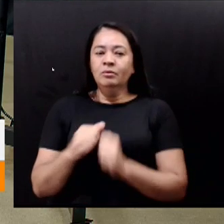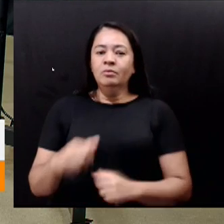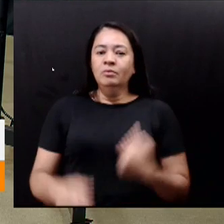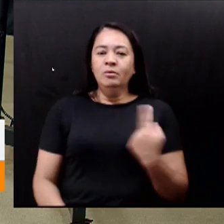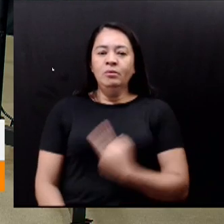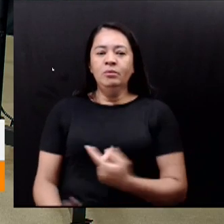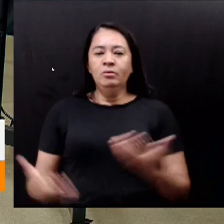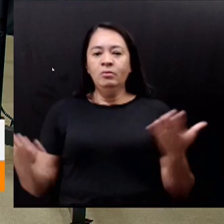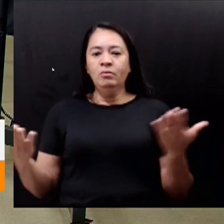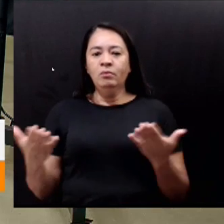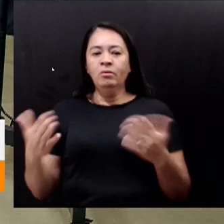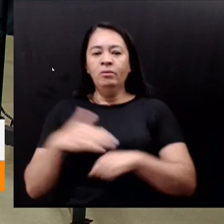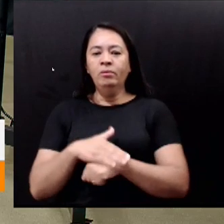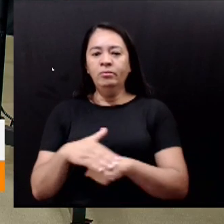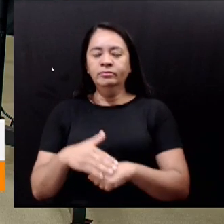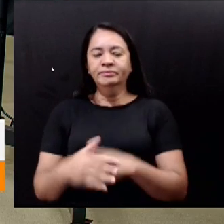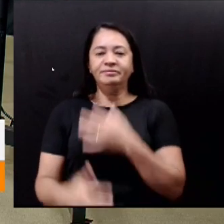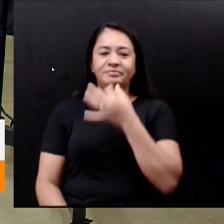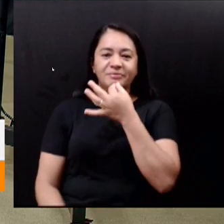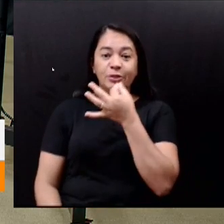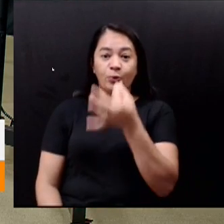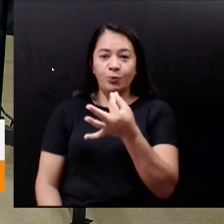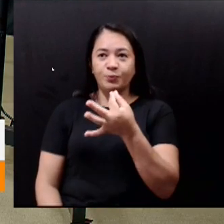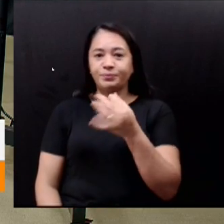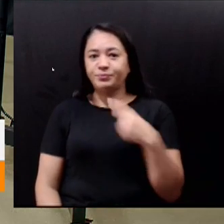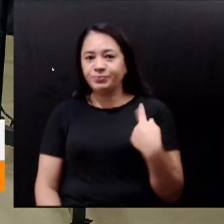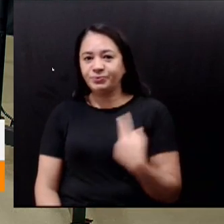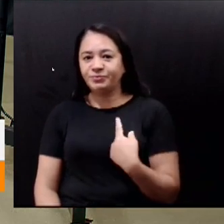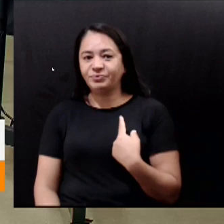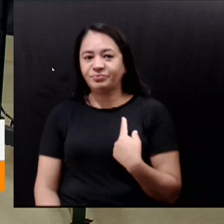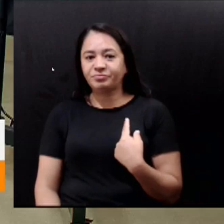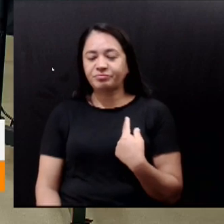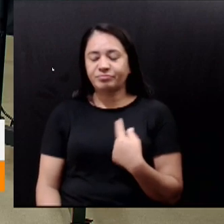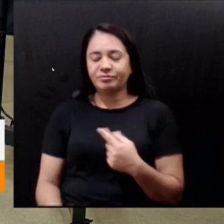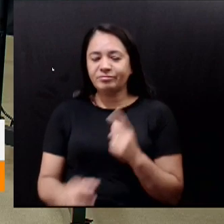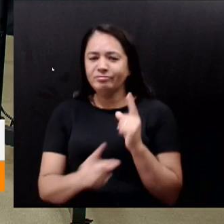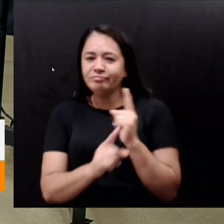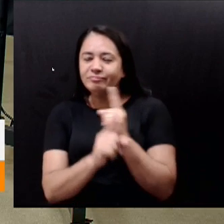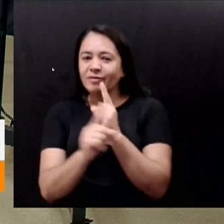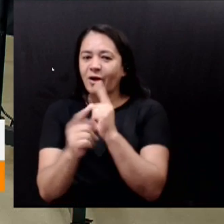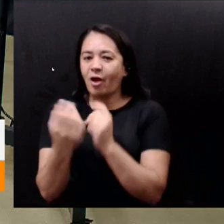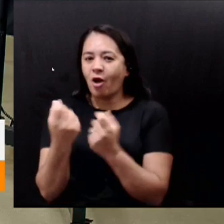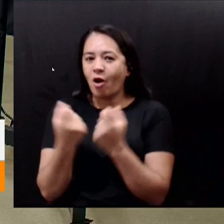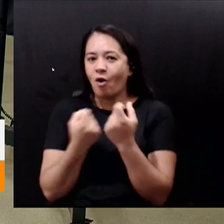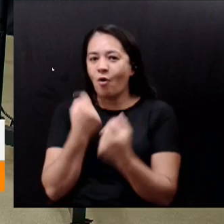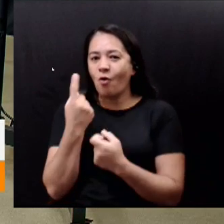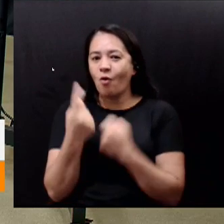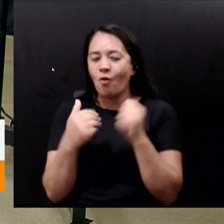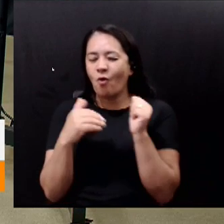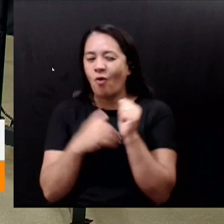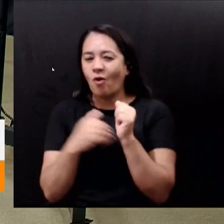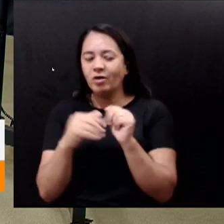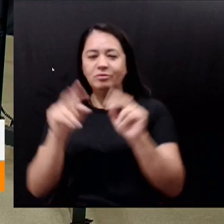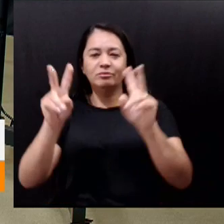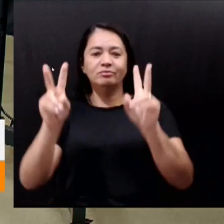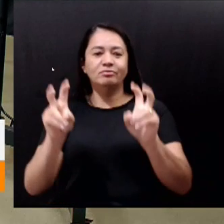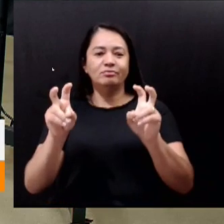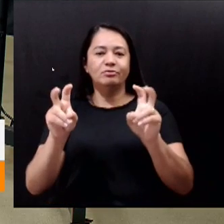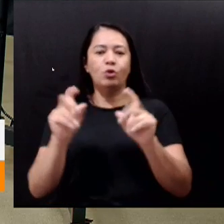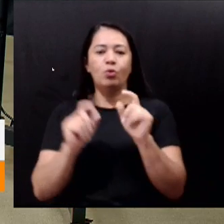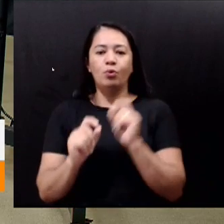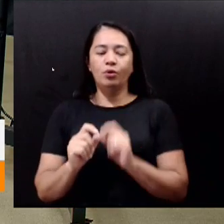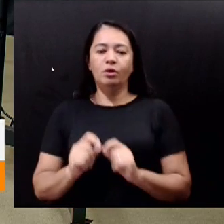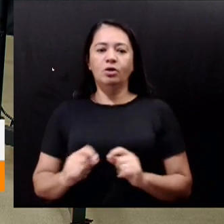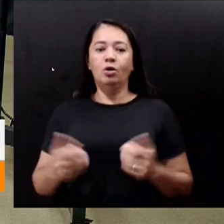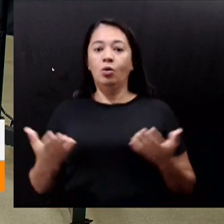eu acredito que a gente vai conseguir desvendar alguns mistérios dessa questão de que hoje, né,